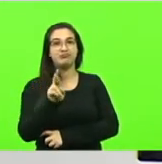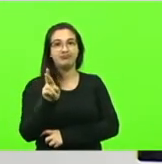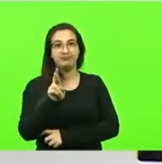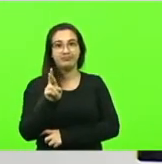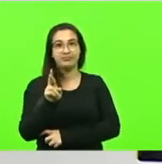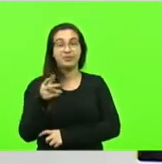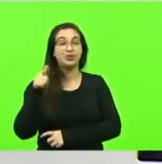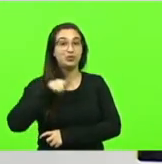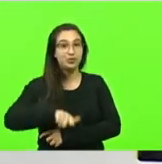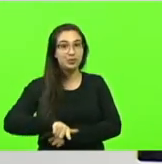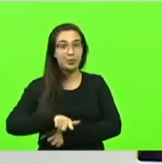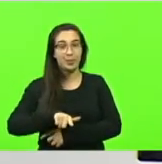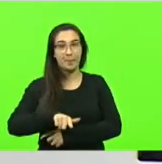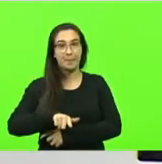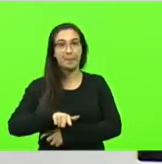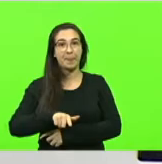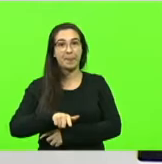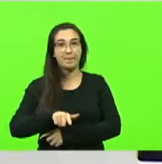a dizer,